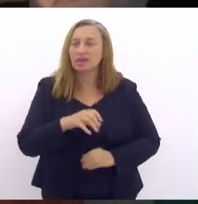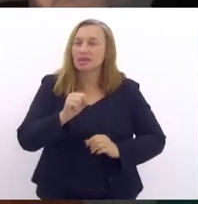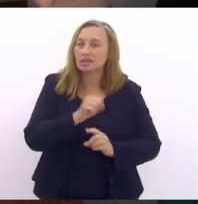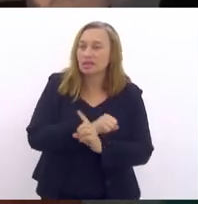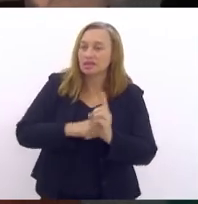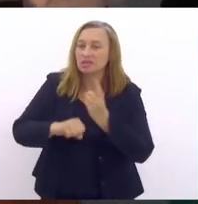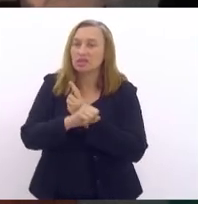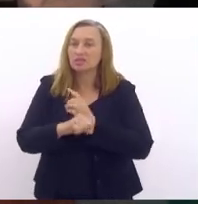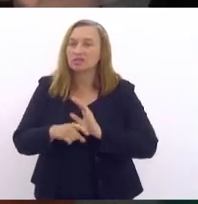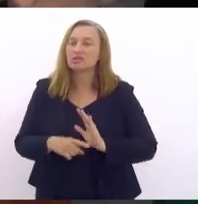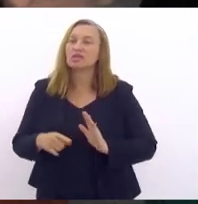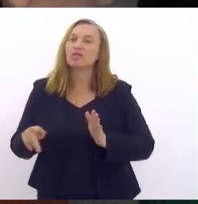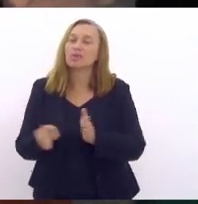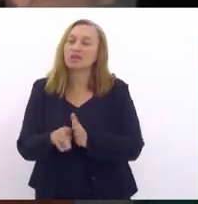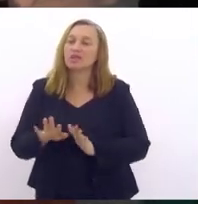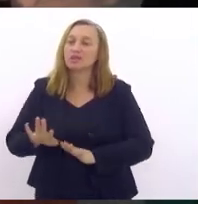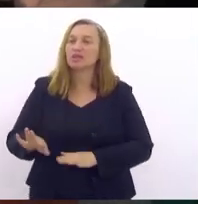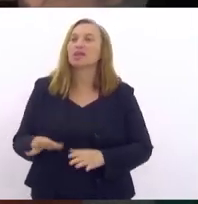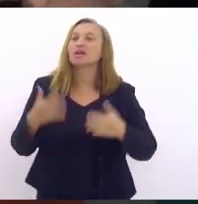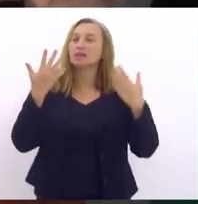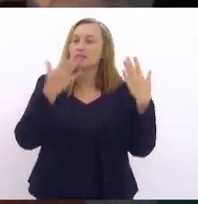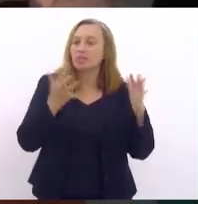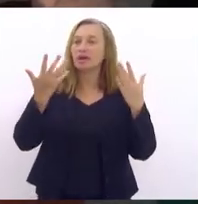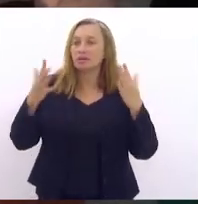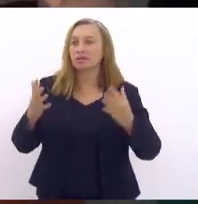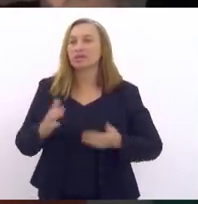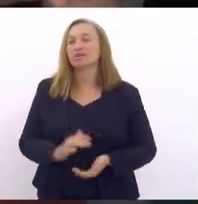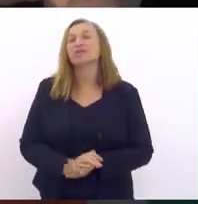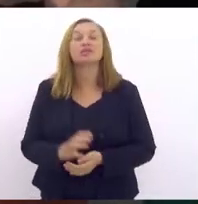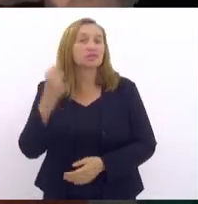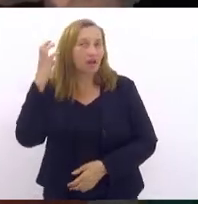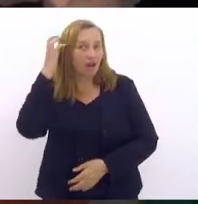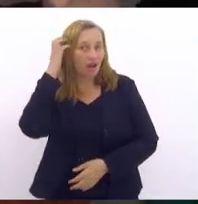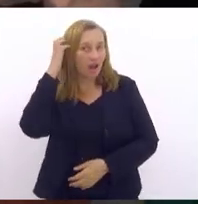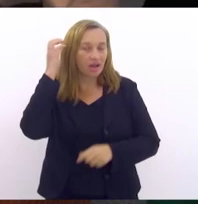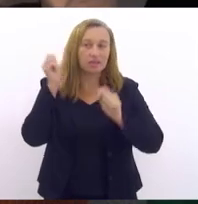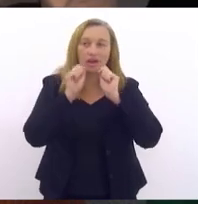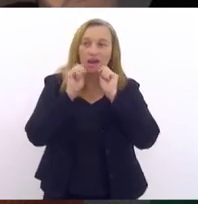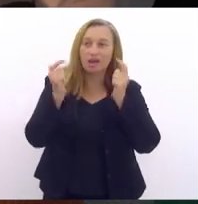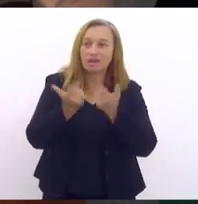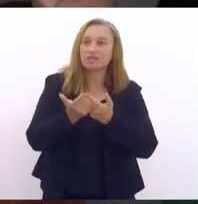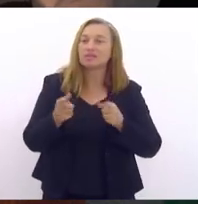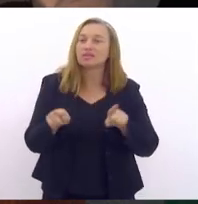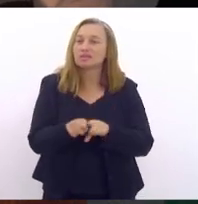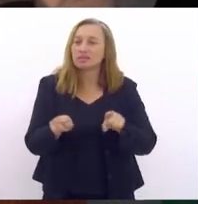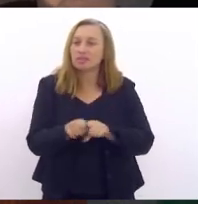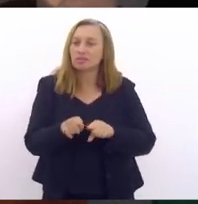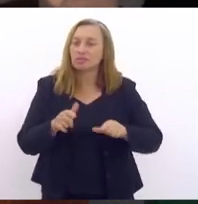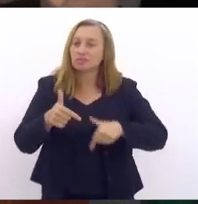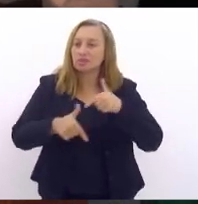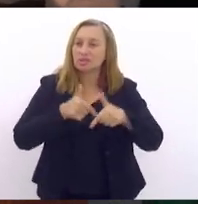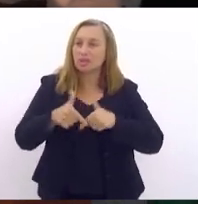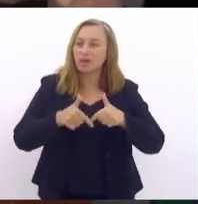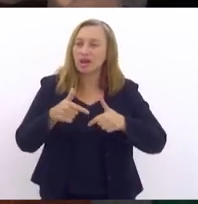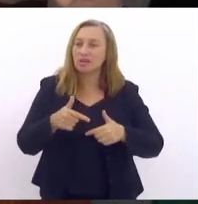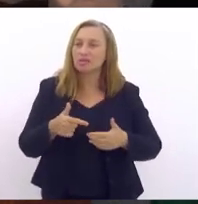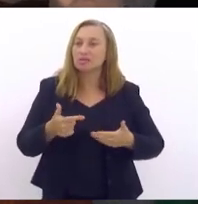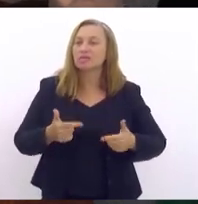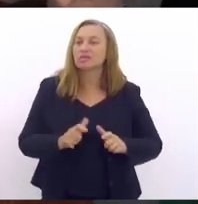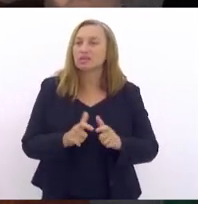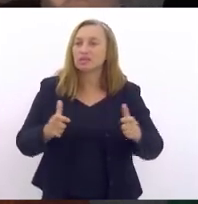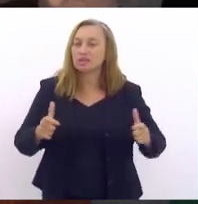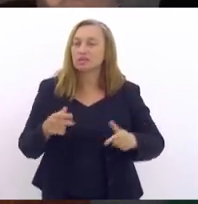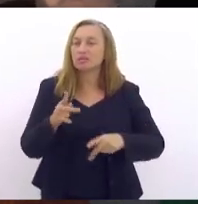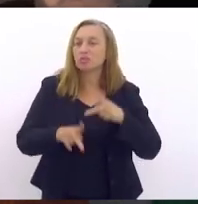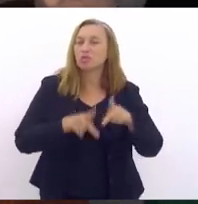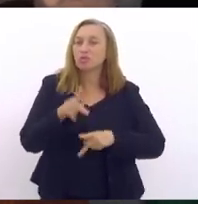e parabenizar aqui, senhor presidente, a nossa rádio, que também está prestando um grande serviço à nossa população, e deixar o convite